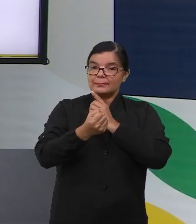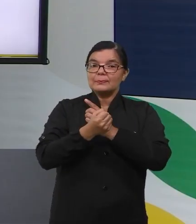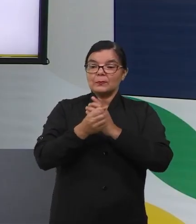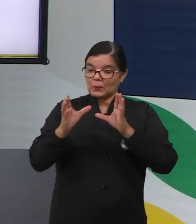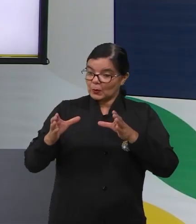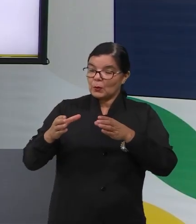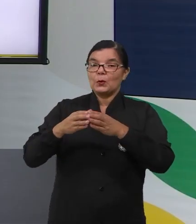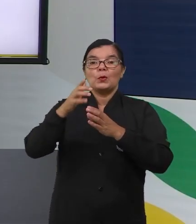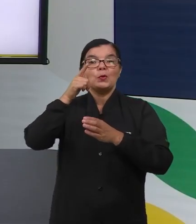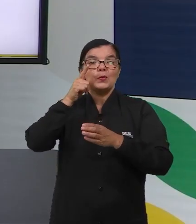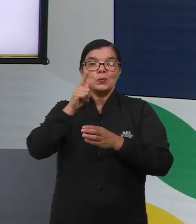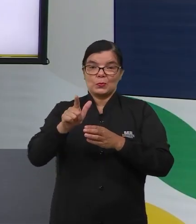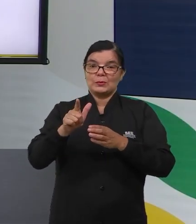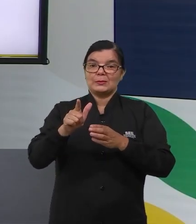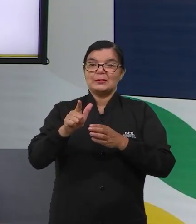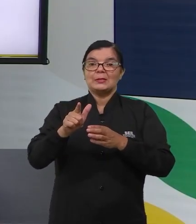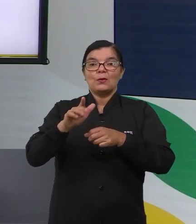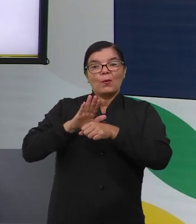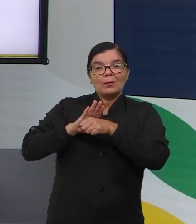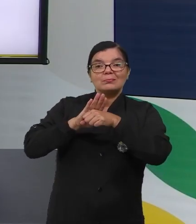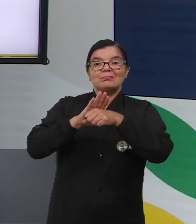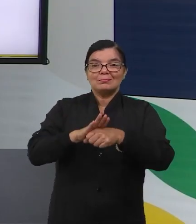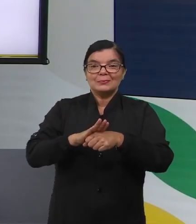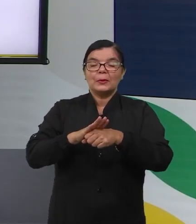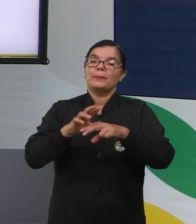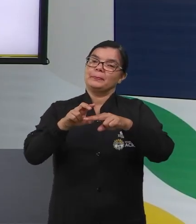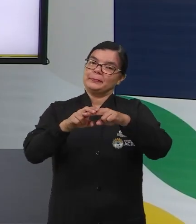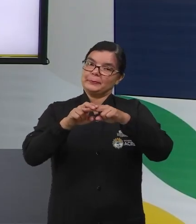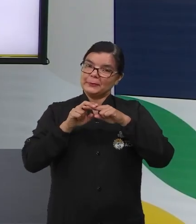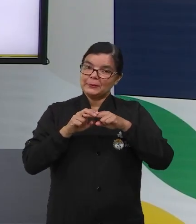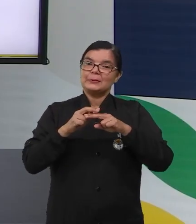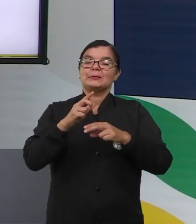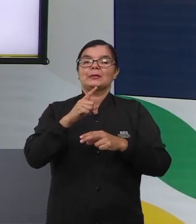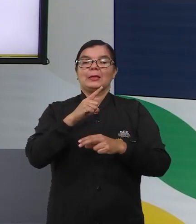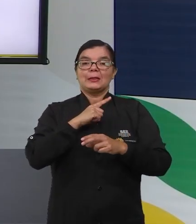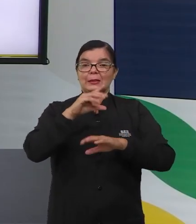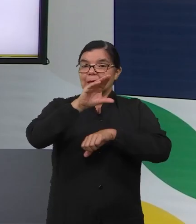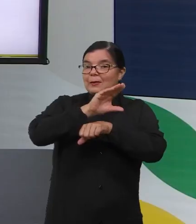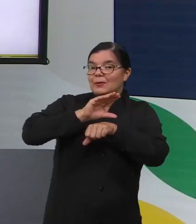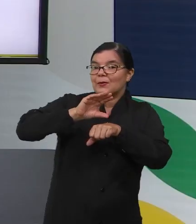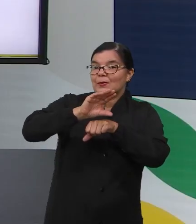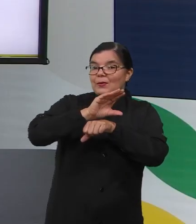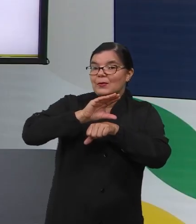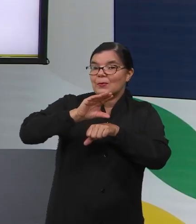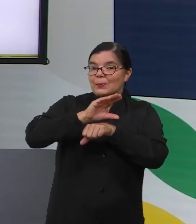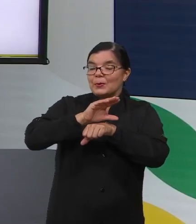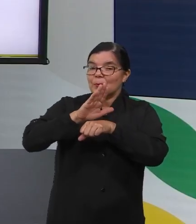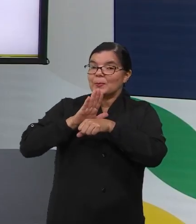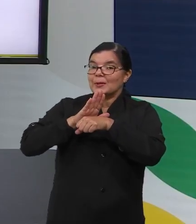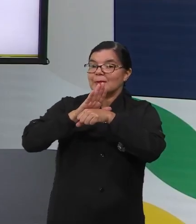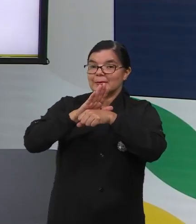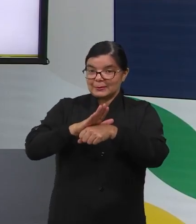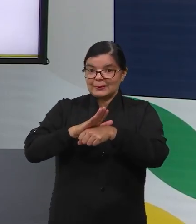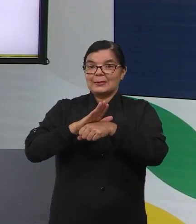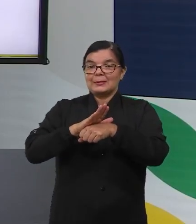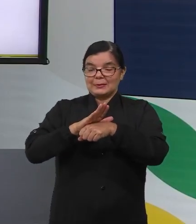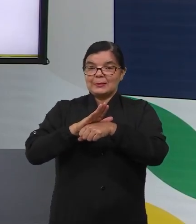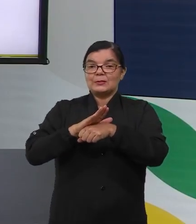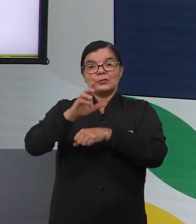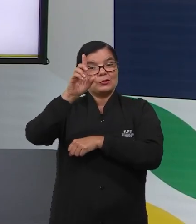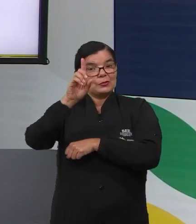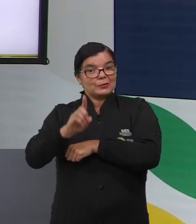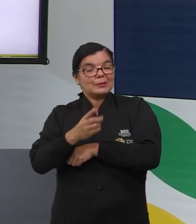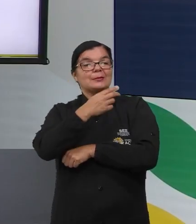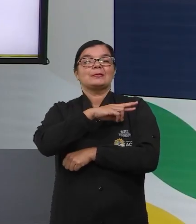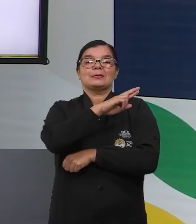grupos consigam ser atendidas. Nesse sentido, a gente tem a Constituição como direcionamento para deveres e direitos